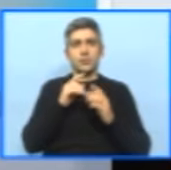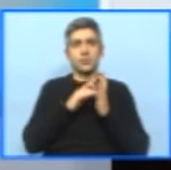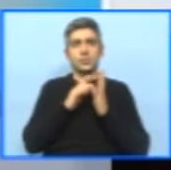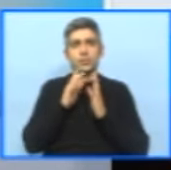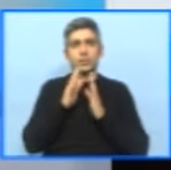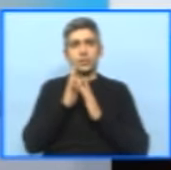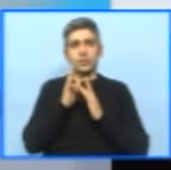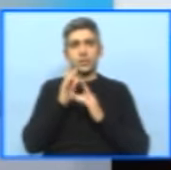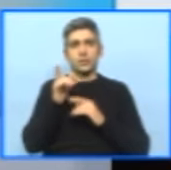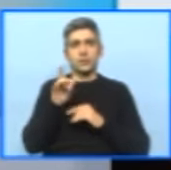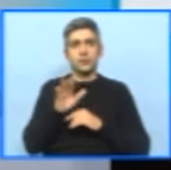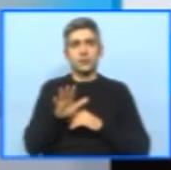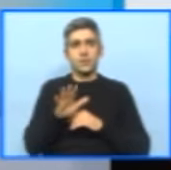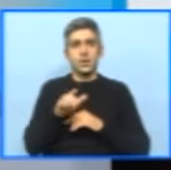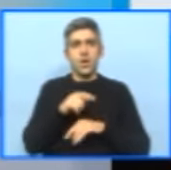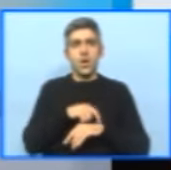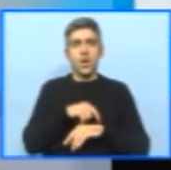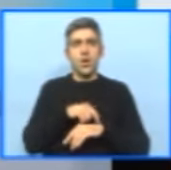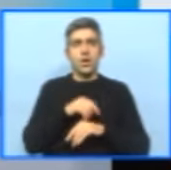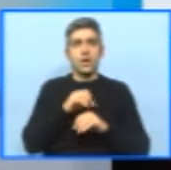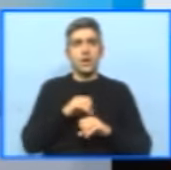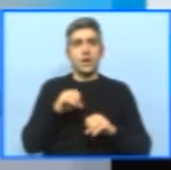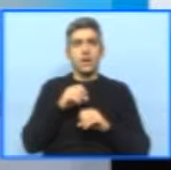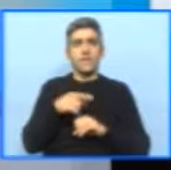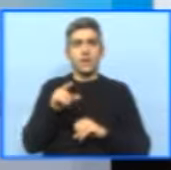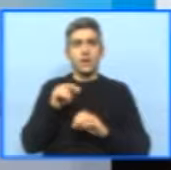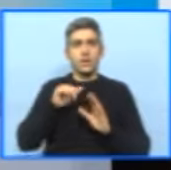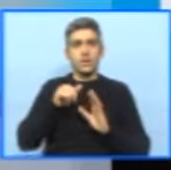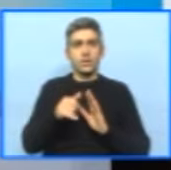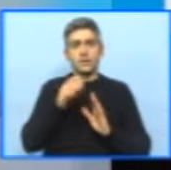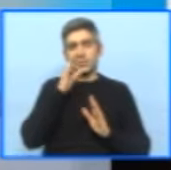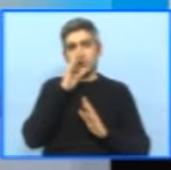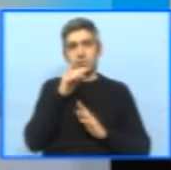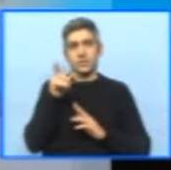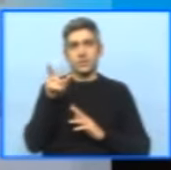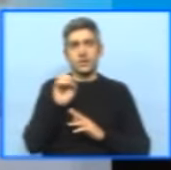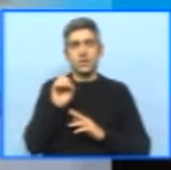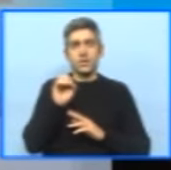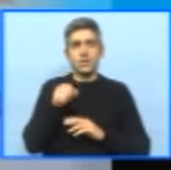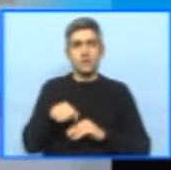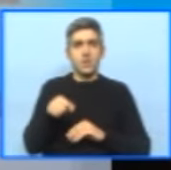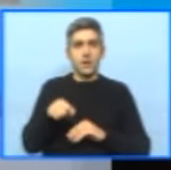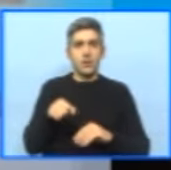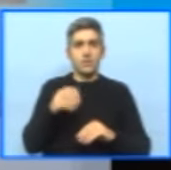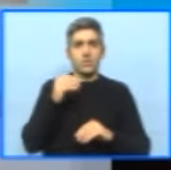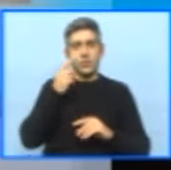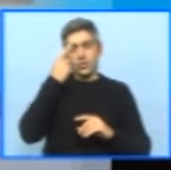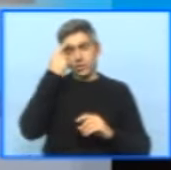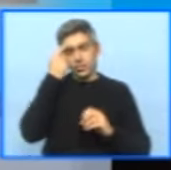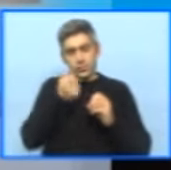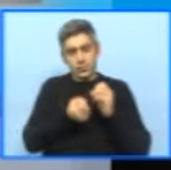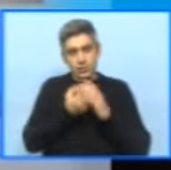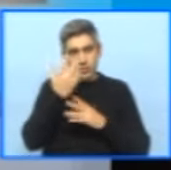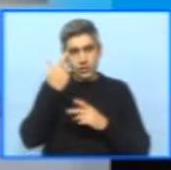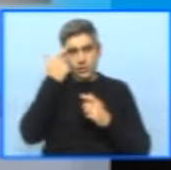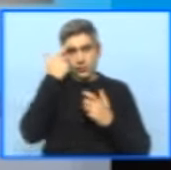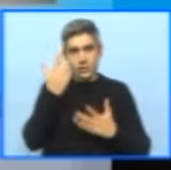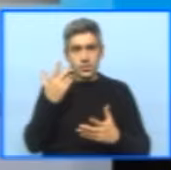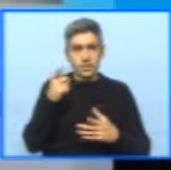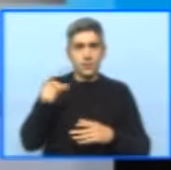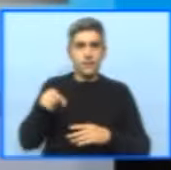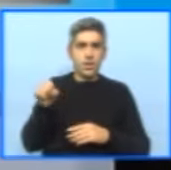estar àquela hora, ninguém iria ao poço, e se ele não tinha também balde, há aqui muitas surpresas neste texto. Ele não